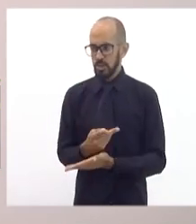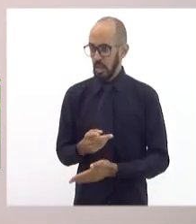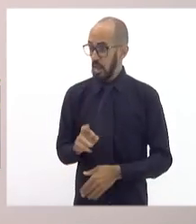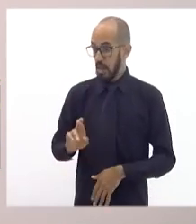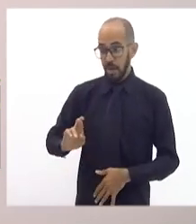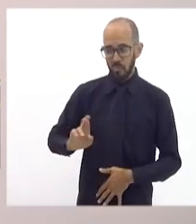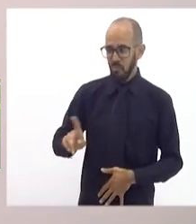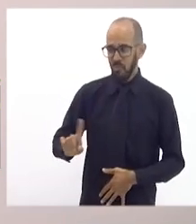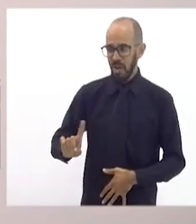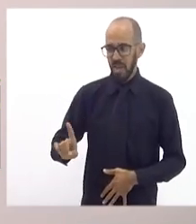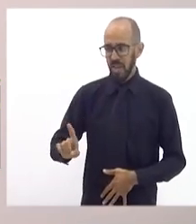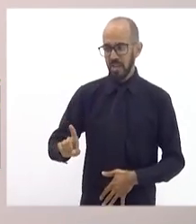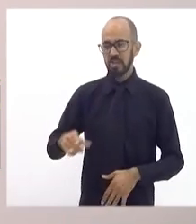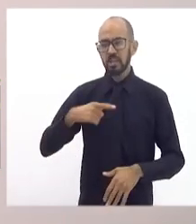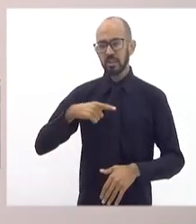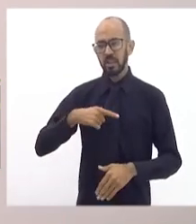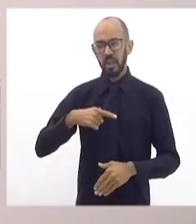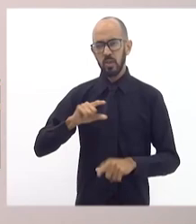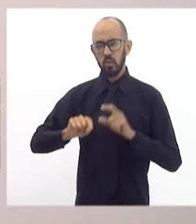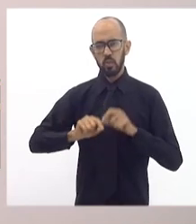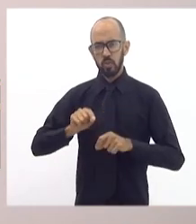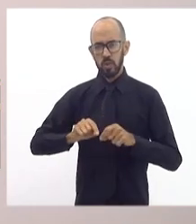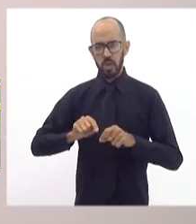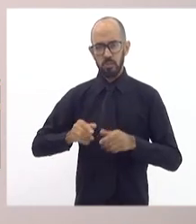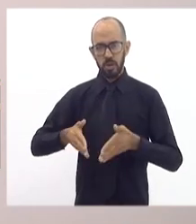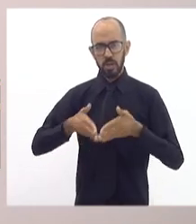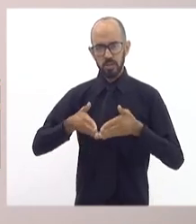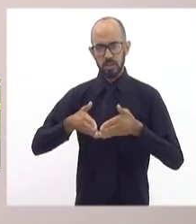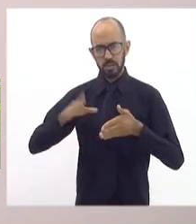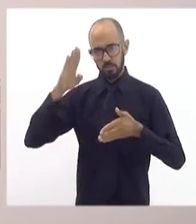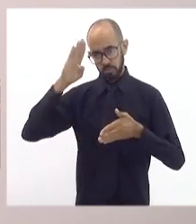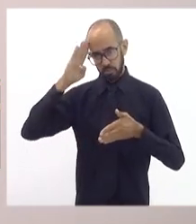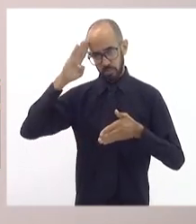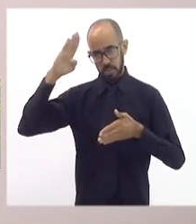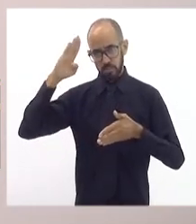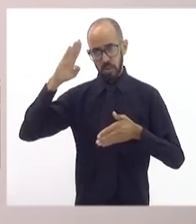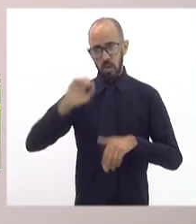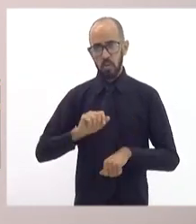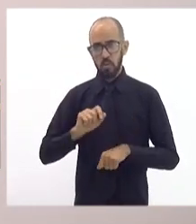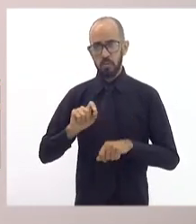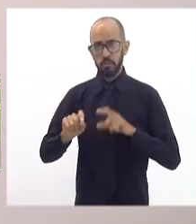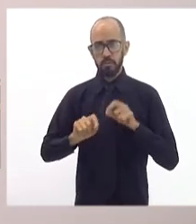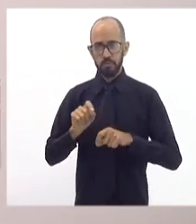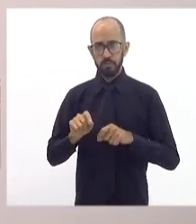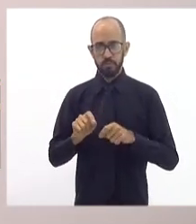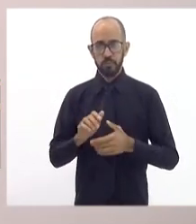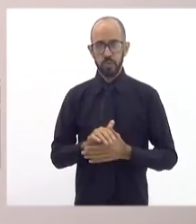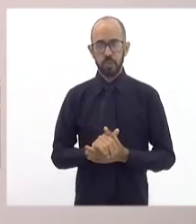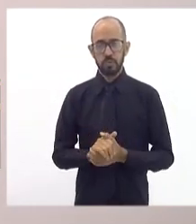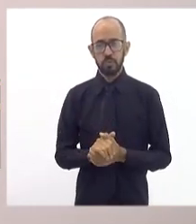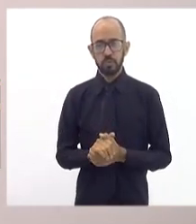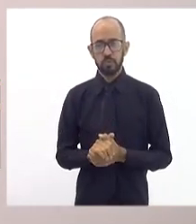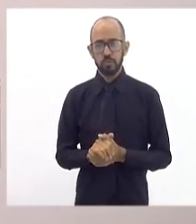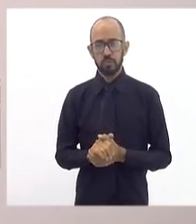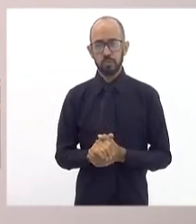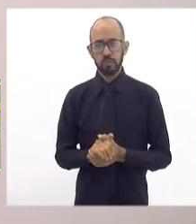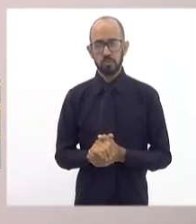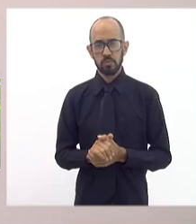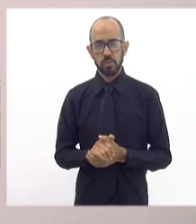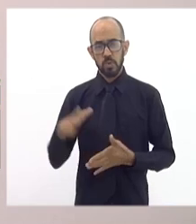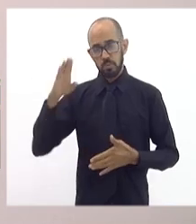realidade essa princesa que o processo principal do deputado Luciano tá ela vai o processo principal ele tem que ser